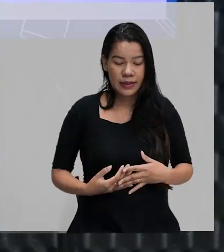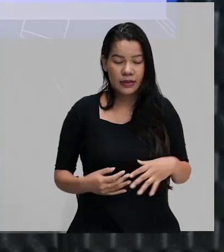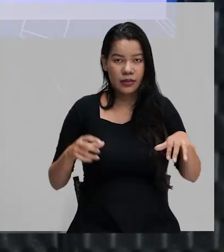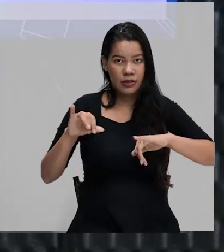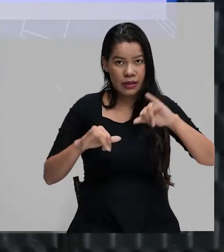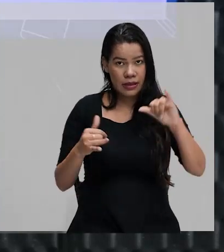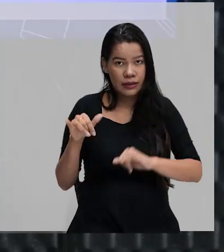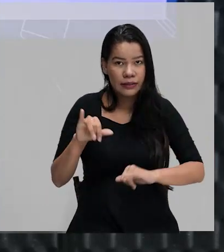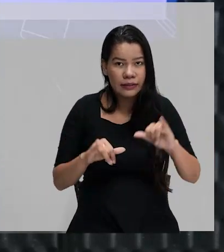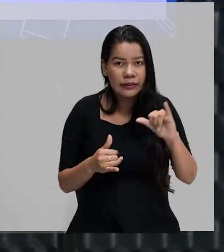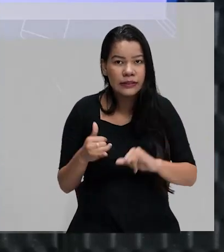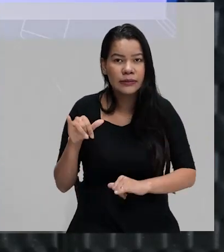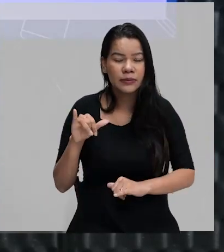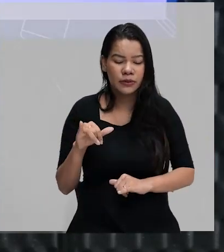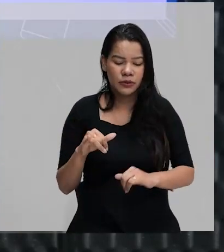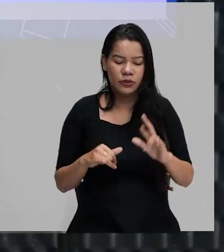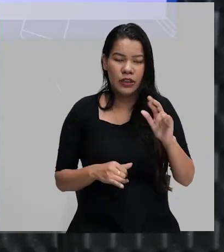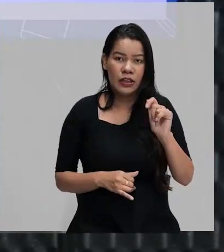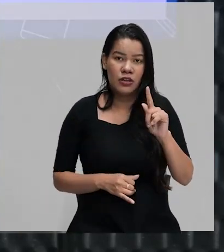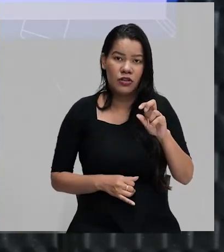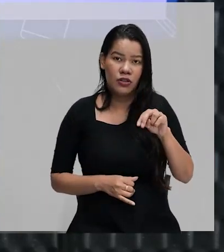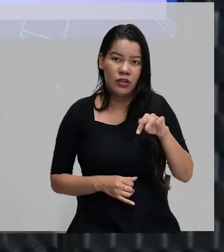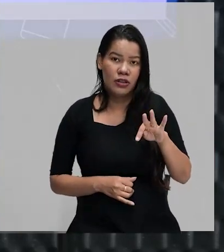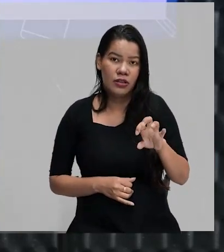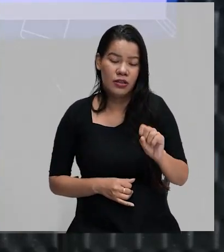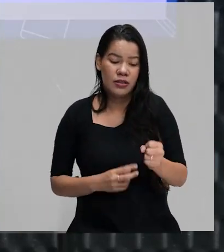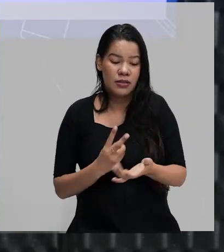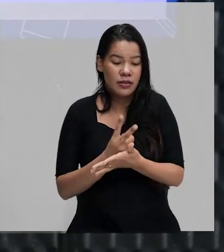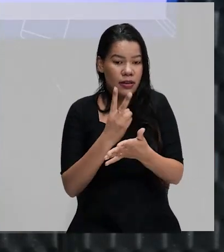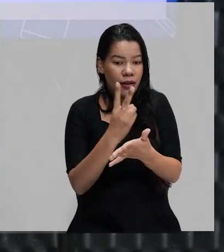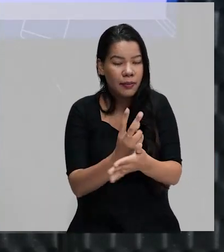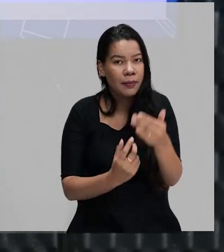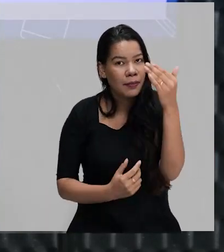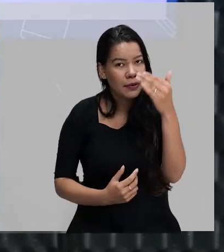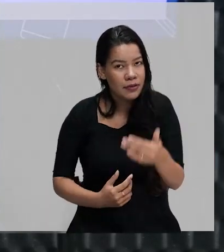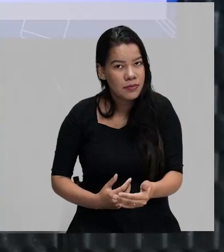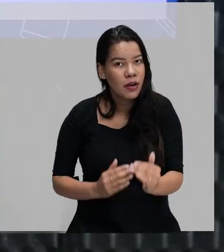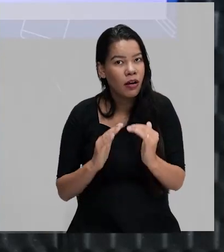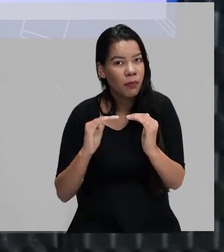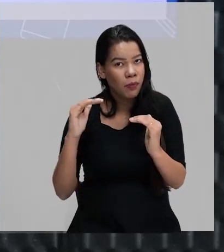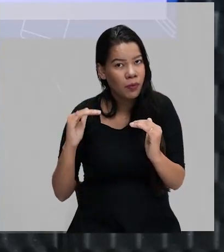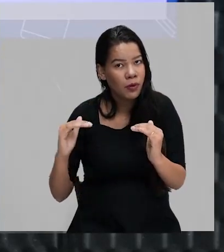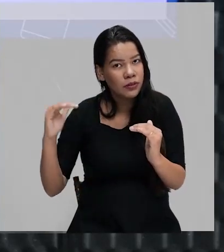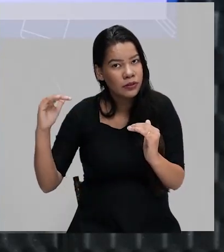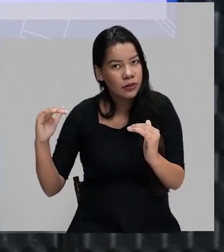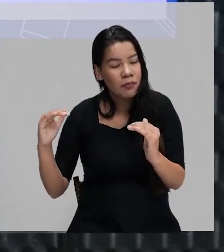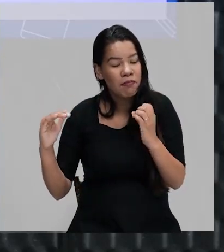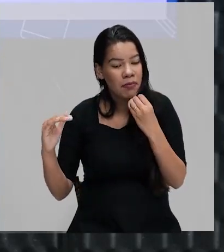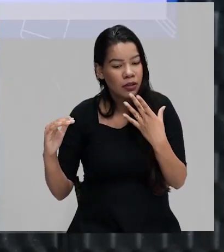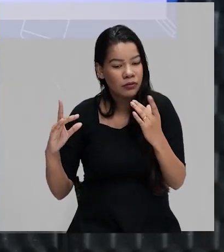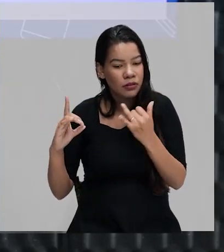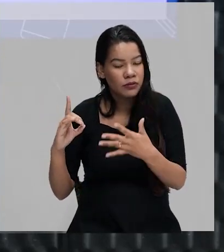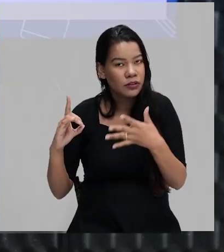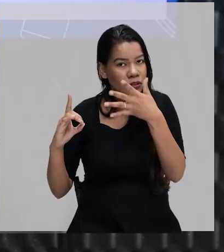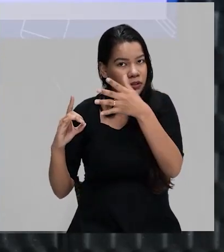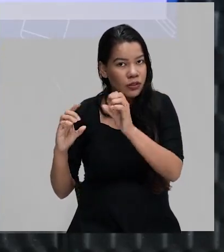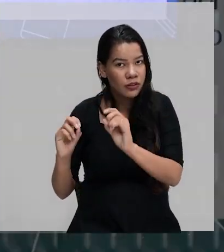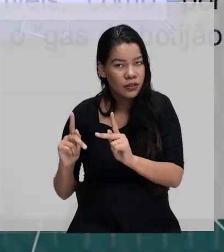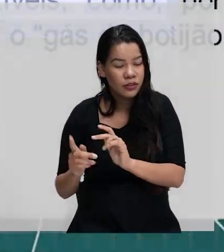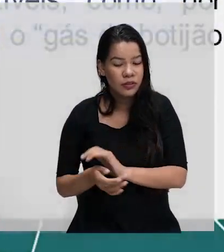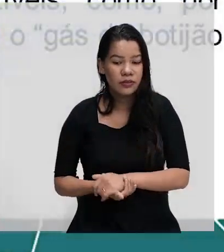química, né, os reagentes vão sempre participar de forma proporcional, bem definida,